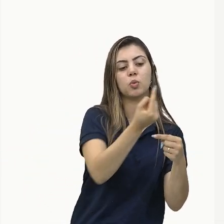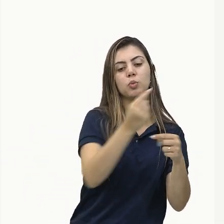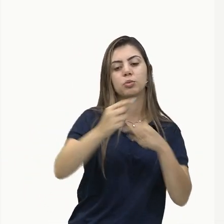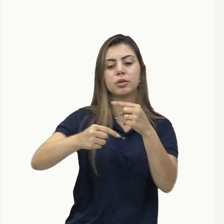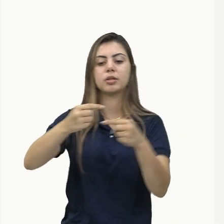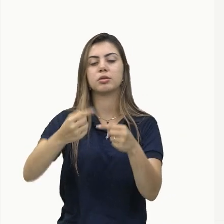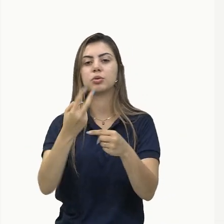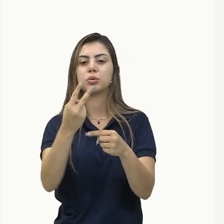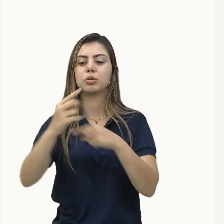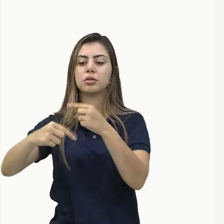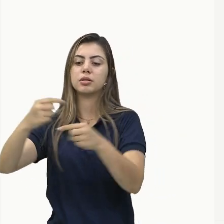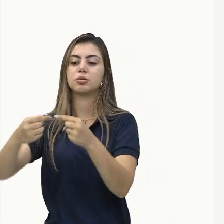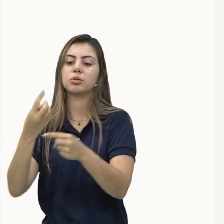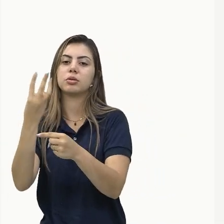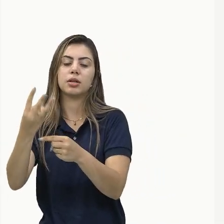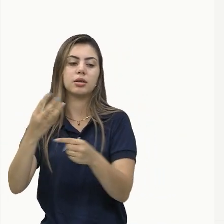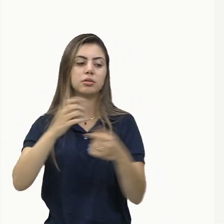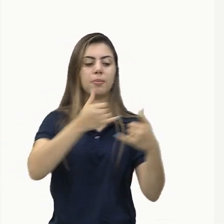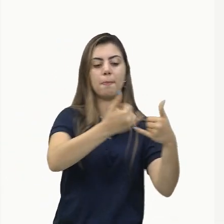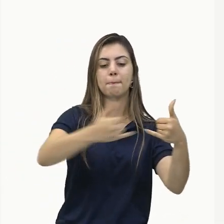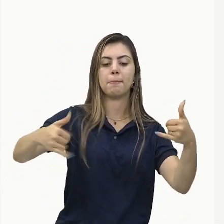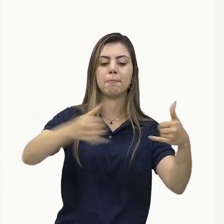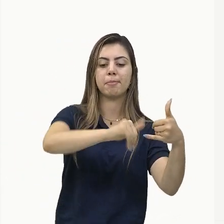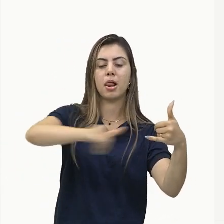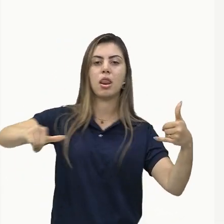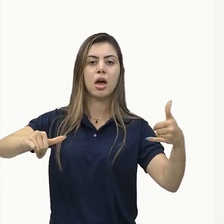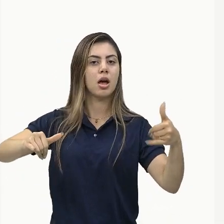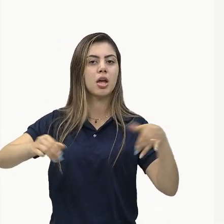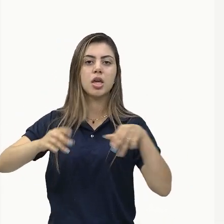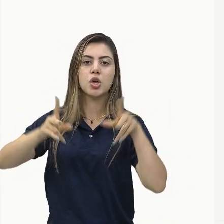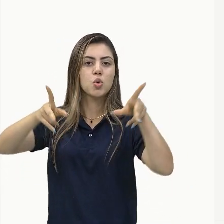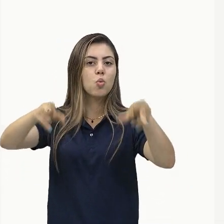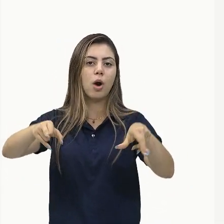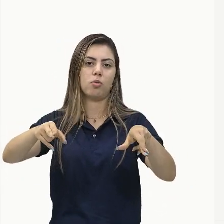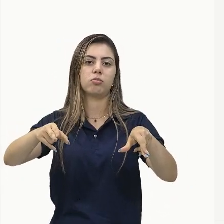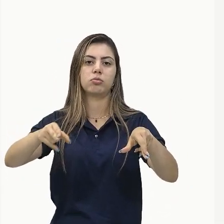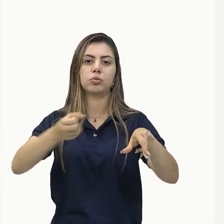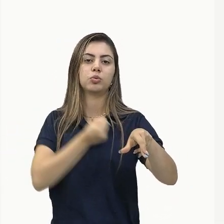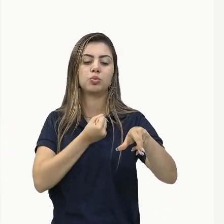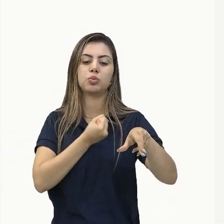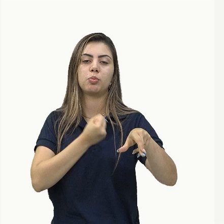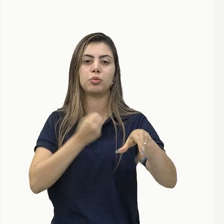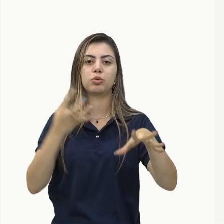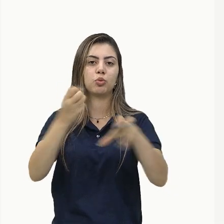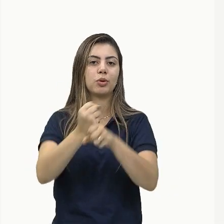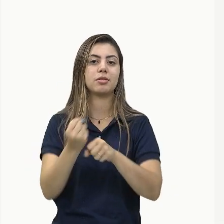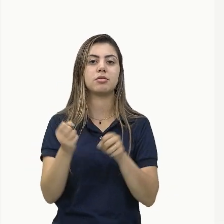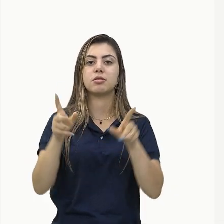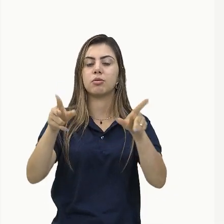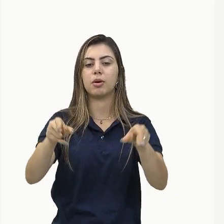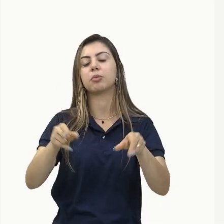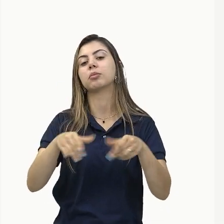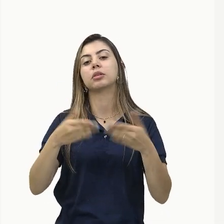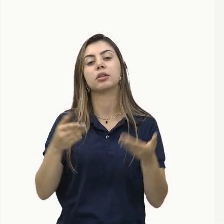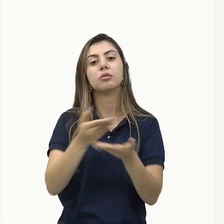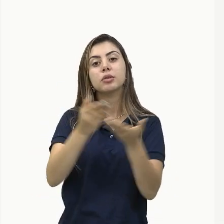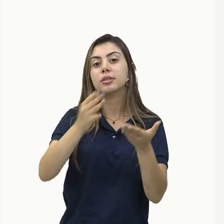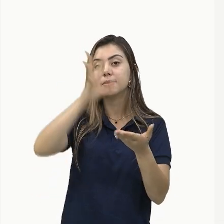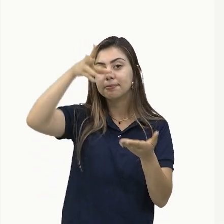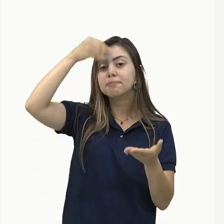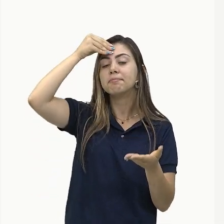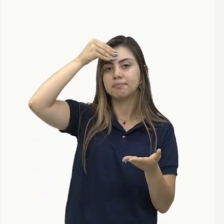resistor 3. Então, aí falando de novo da corrente. Não esqueça, então, que a corrente é a mesma para